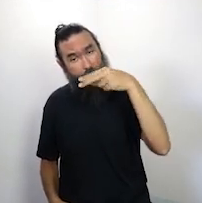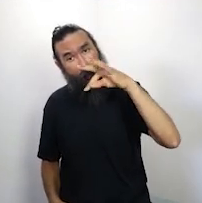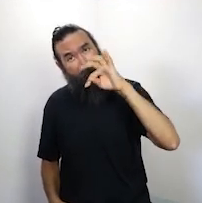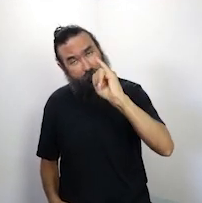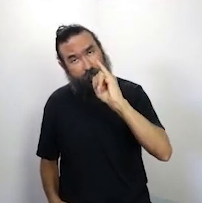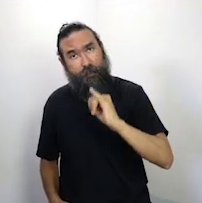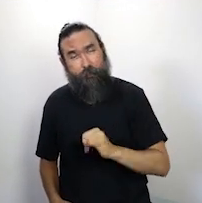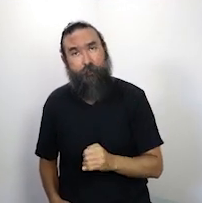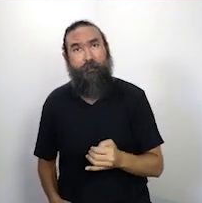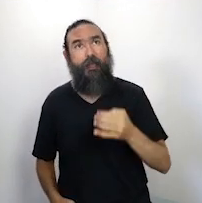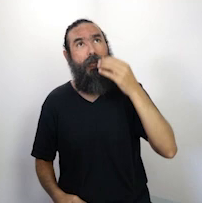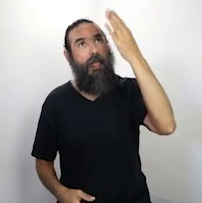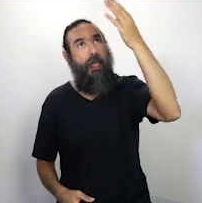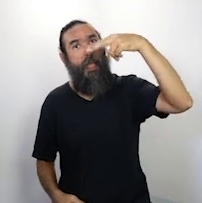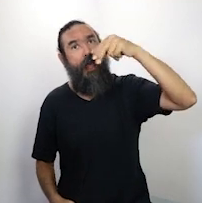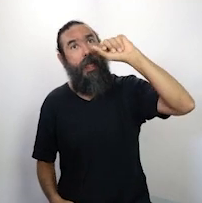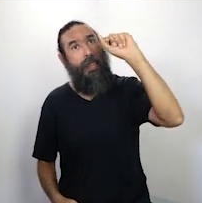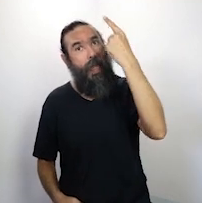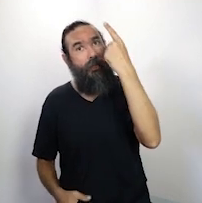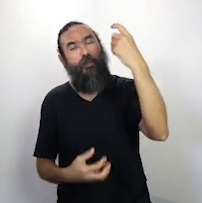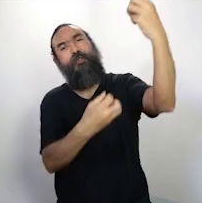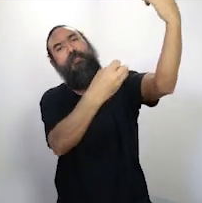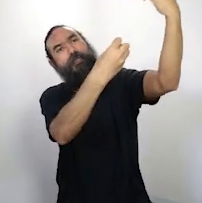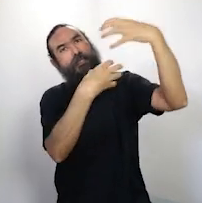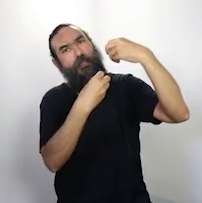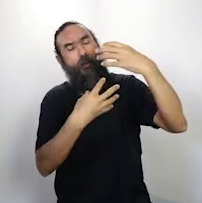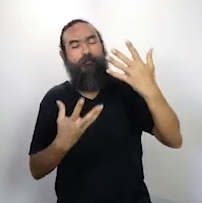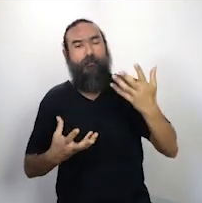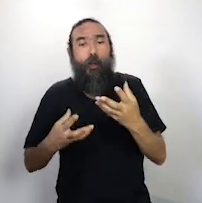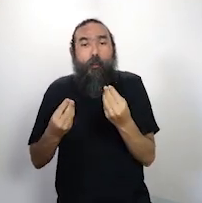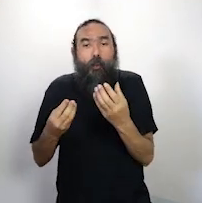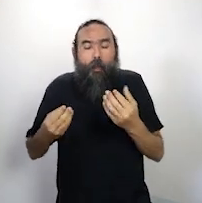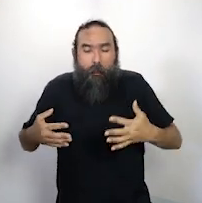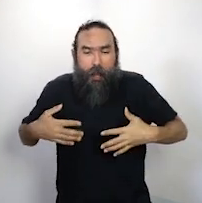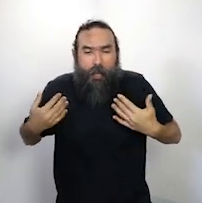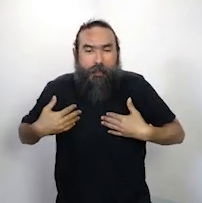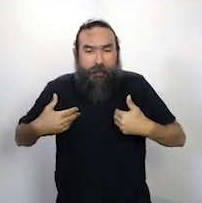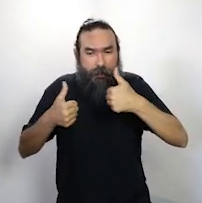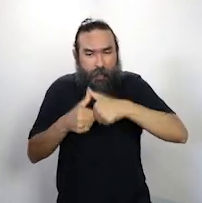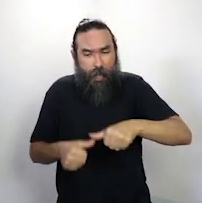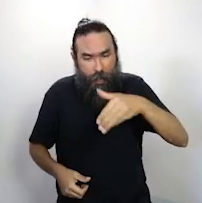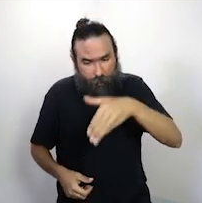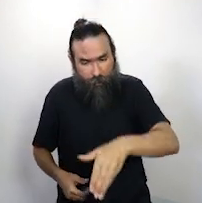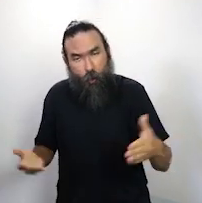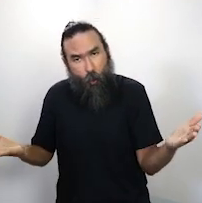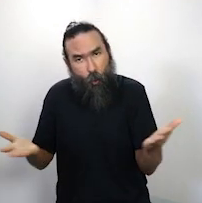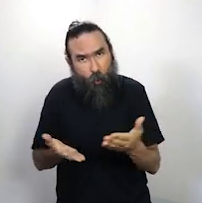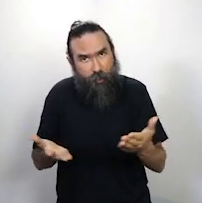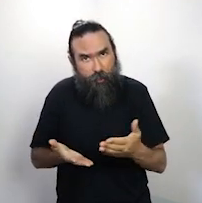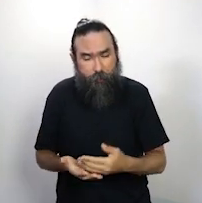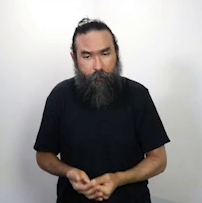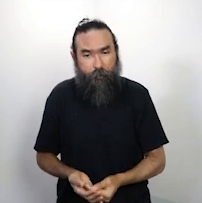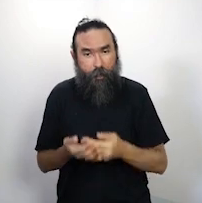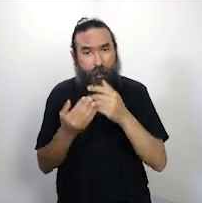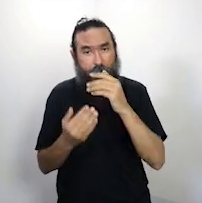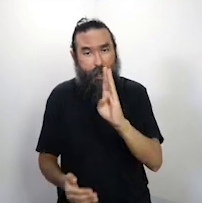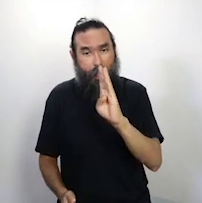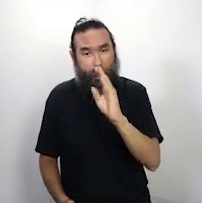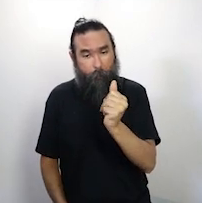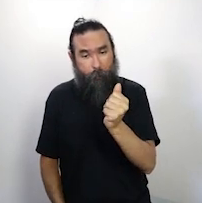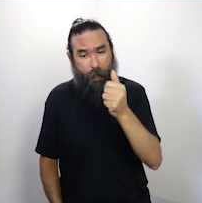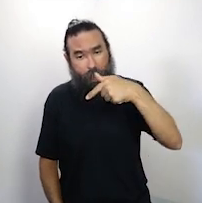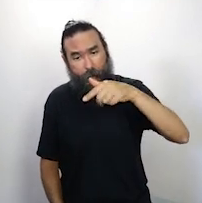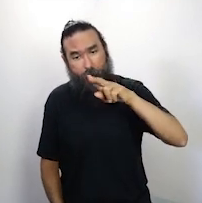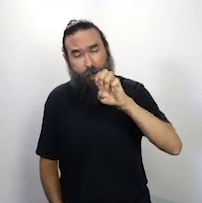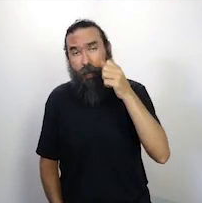do Pina. É um grande prazer para a gente poder estar aqui hoje. O Baque Mulher, ele nasceu de uma